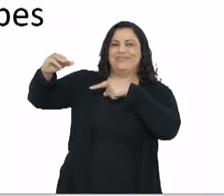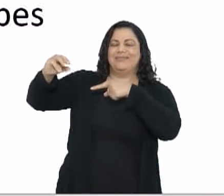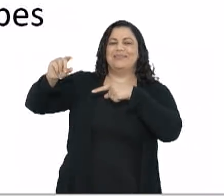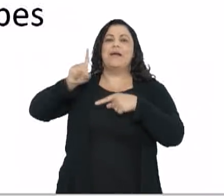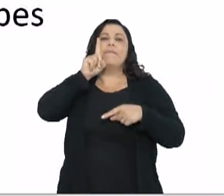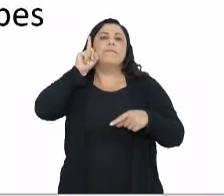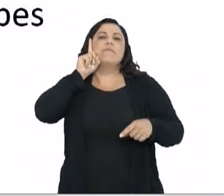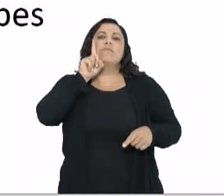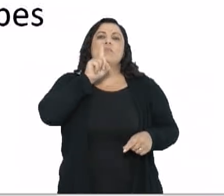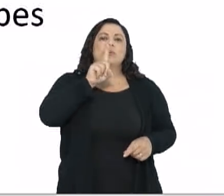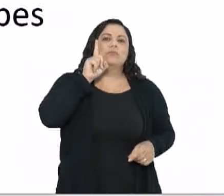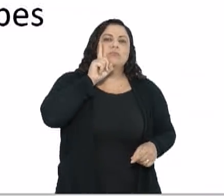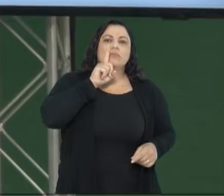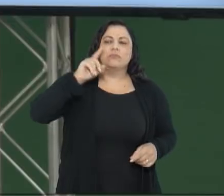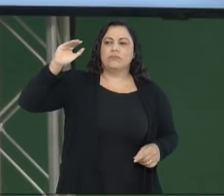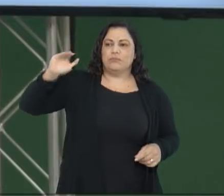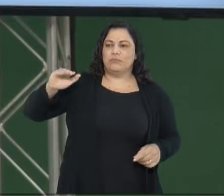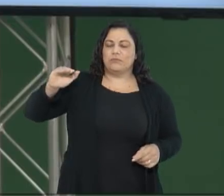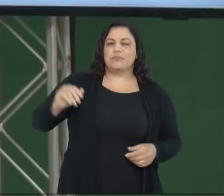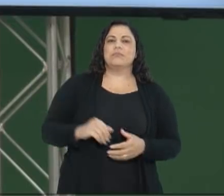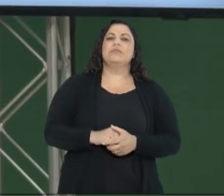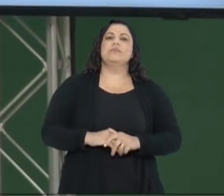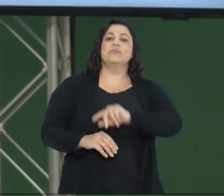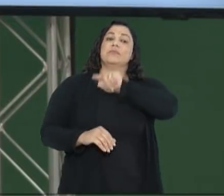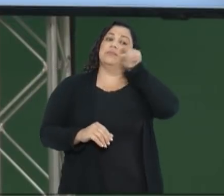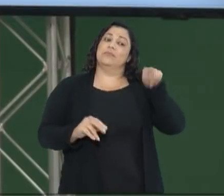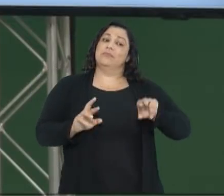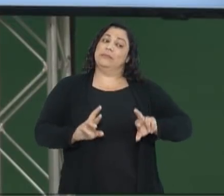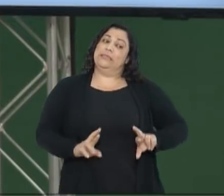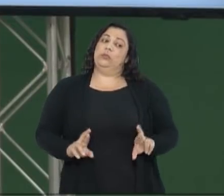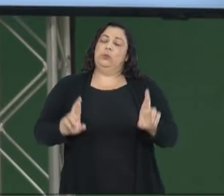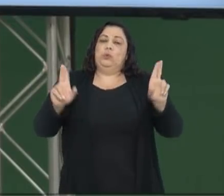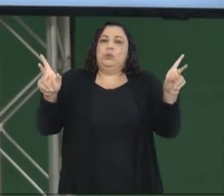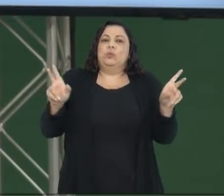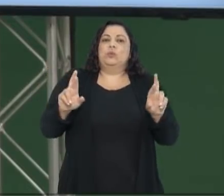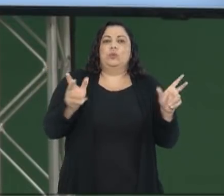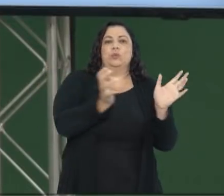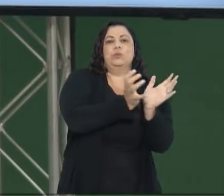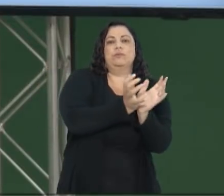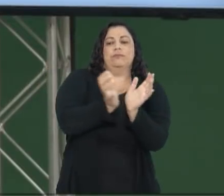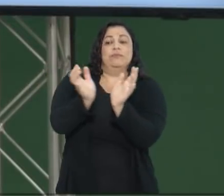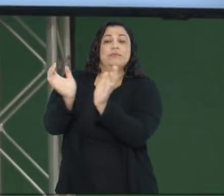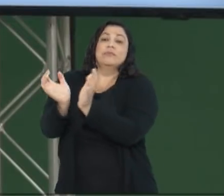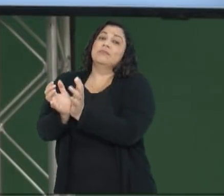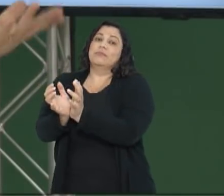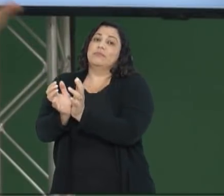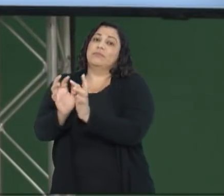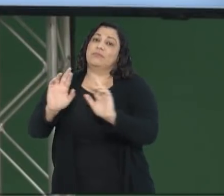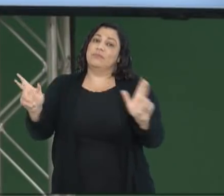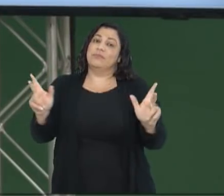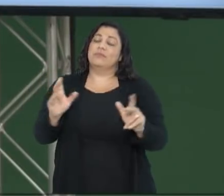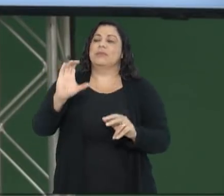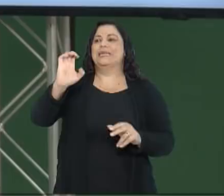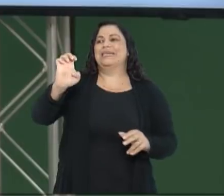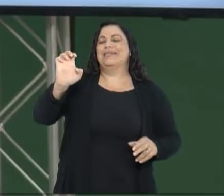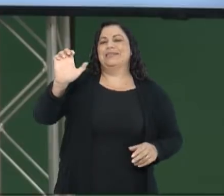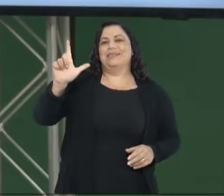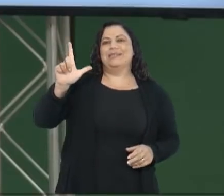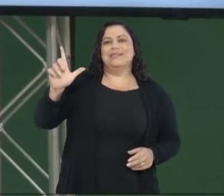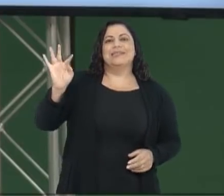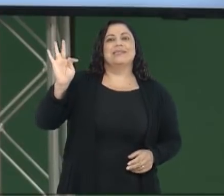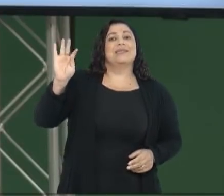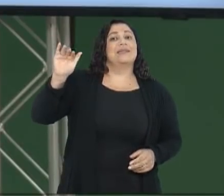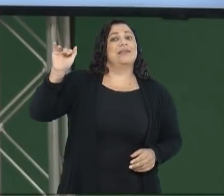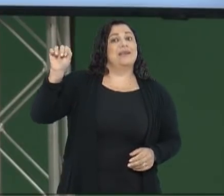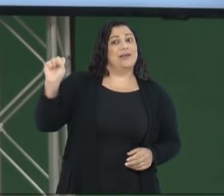vão ter essas características que são diferentes dos nórdicos, que nós vimos anteriormente, que vão ser diferentes dos celtas, e